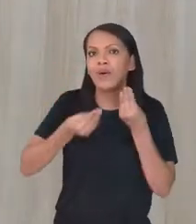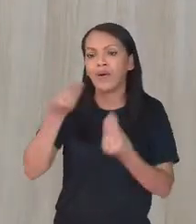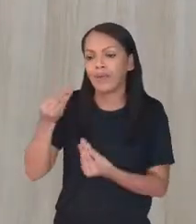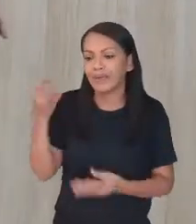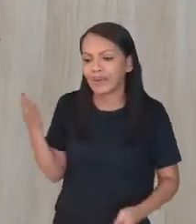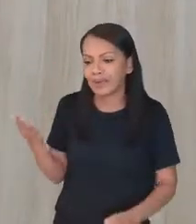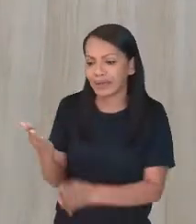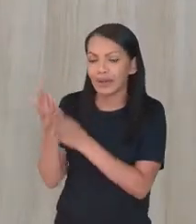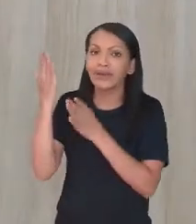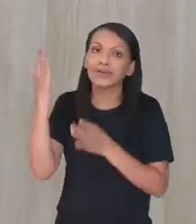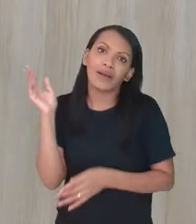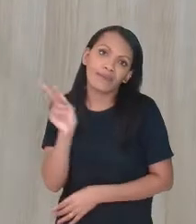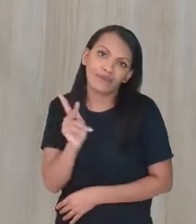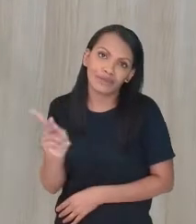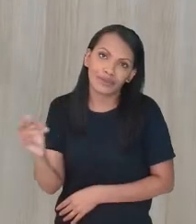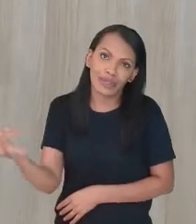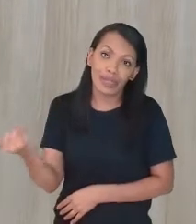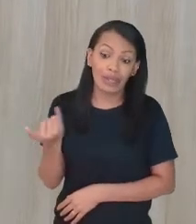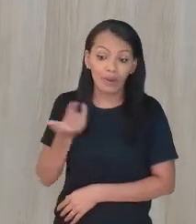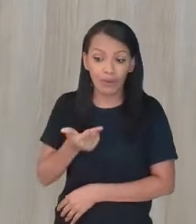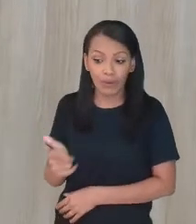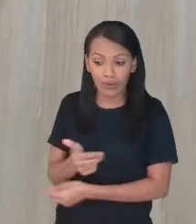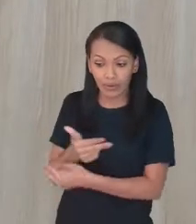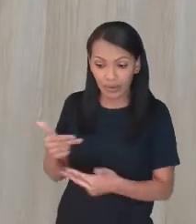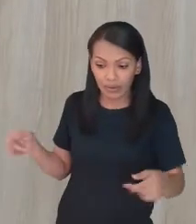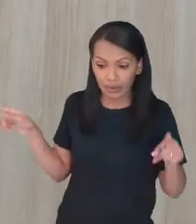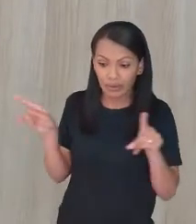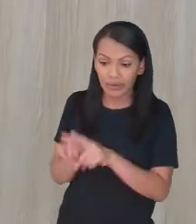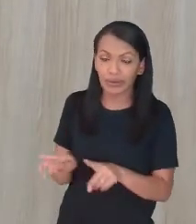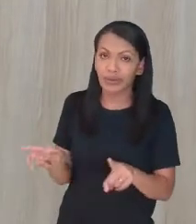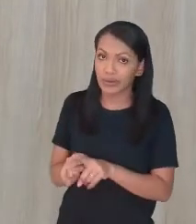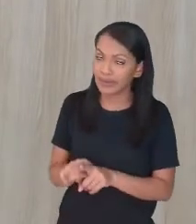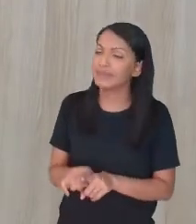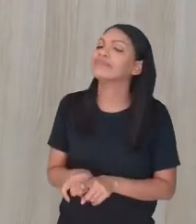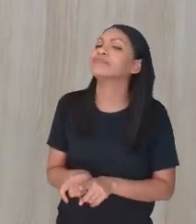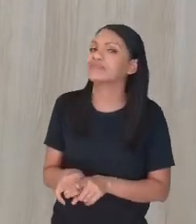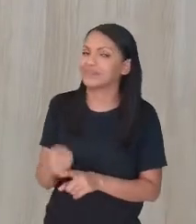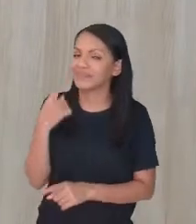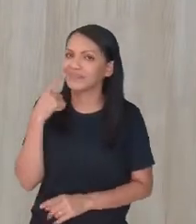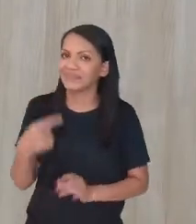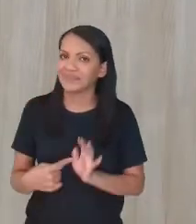forma que a professora Tânia disse. E outra coisa também, a gente está trazendo aqui um